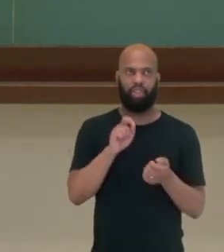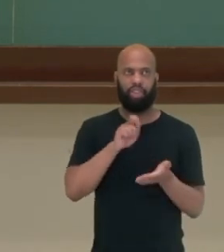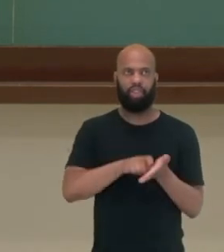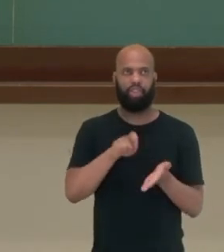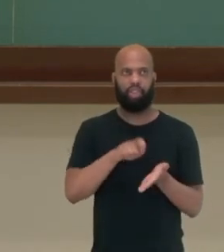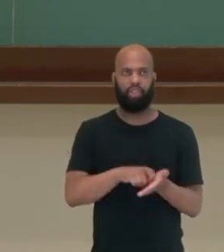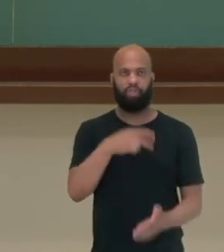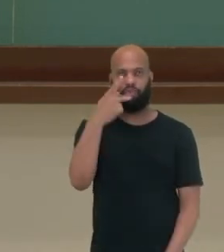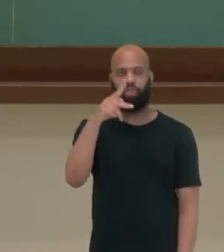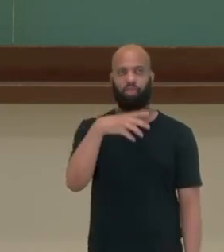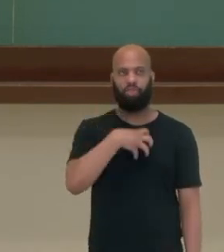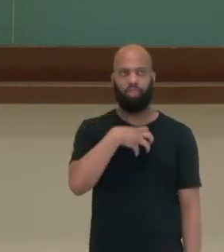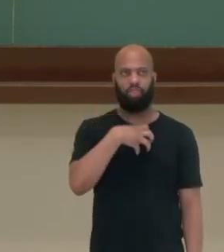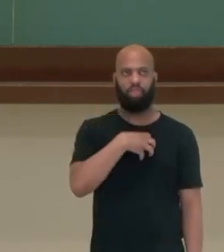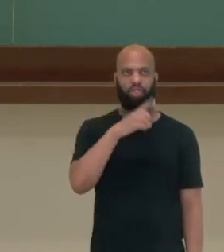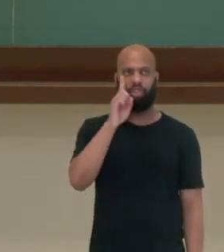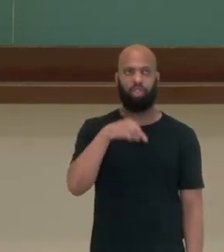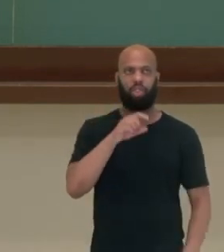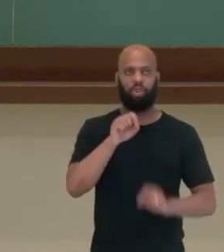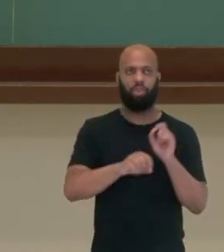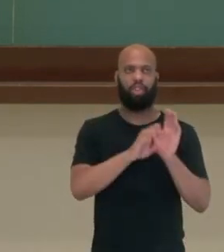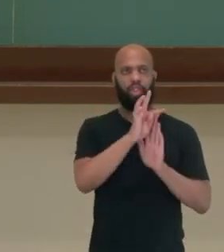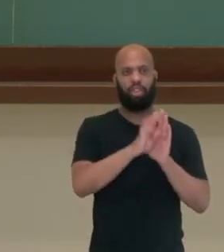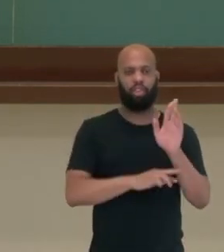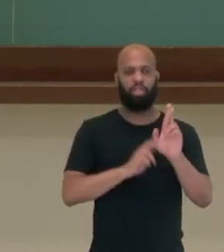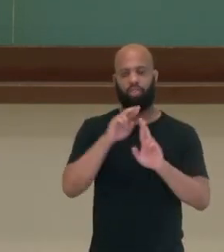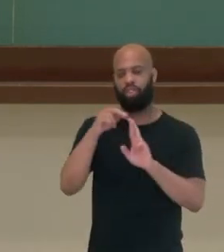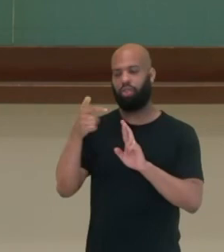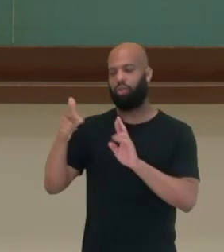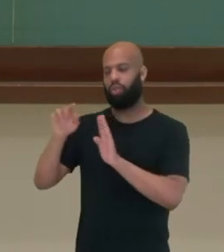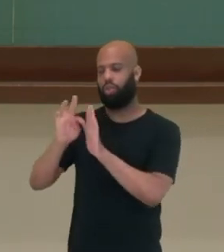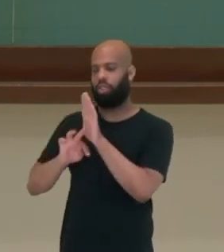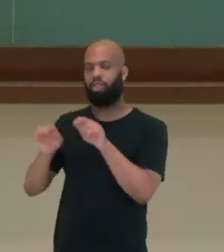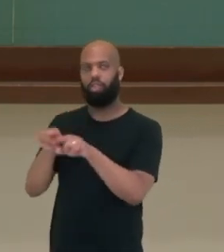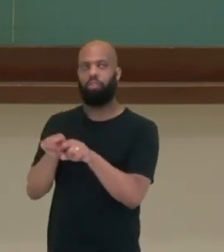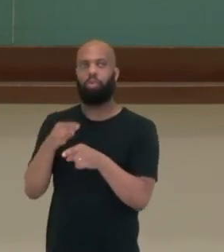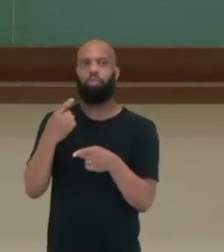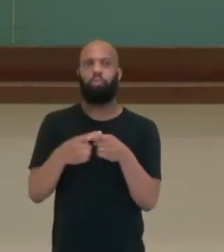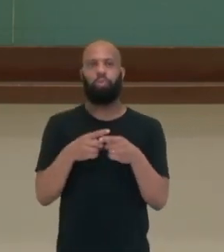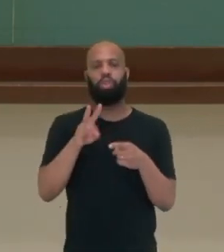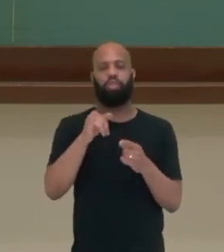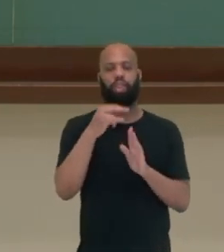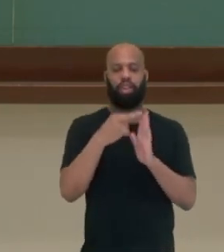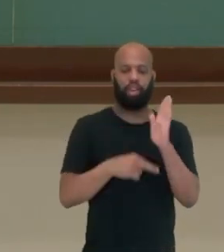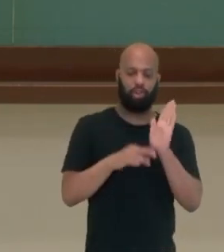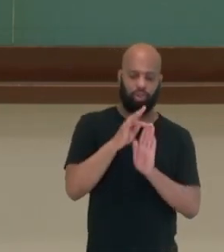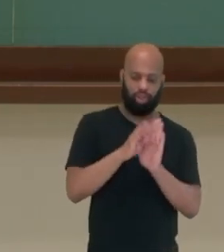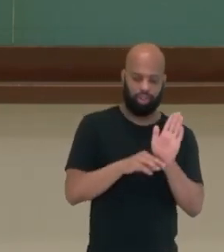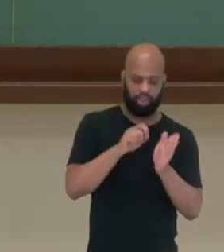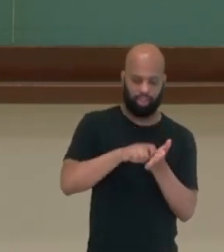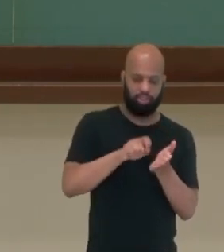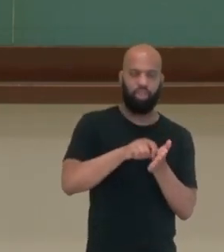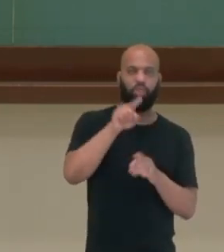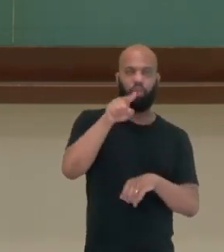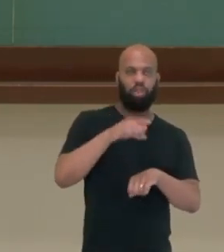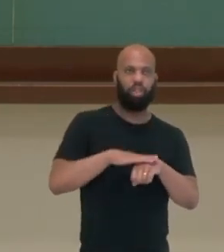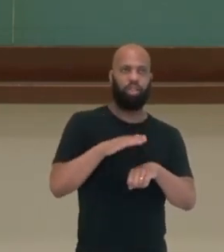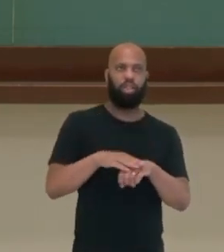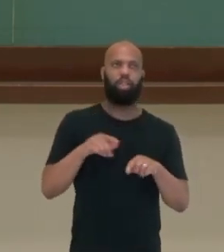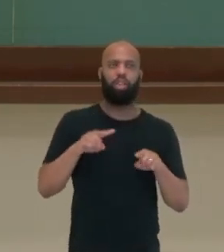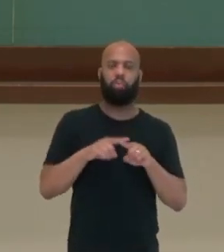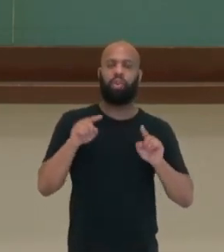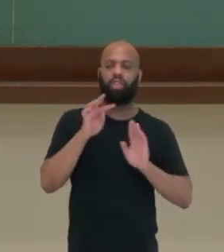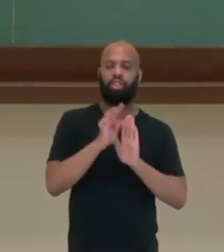jeito. Isso é uma intertextualidade também, porque você vai ler o texto que foi escrito por você, mas que é um